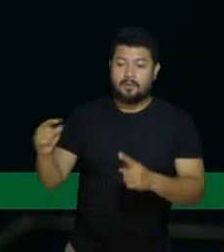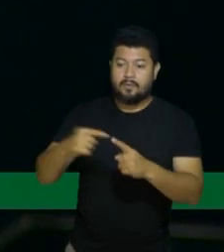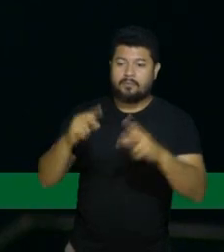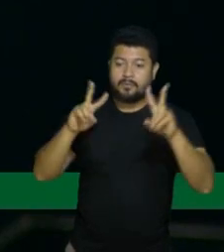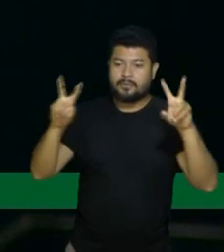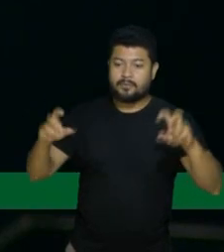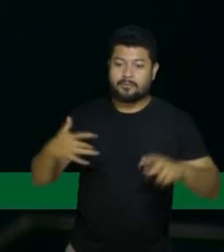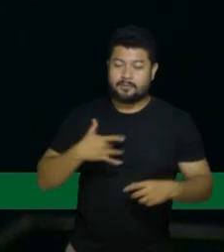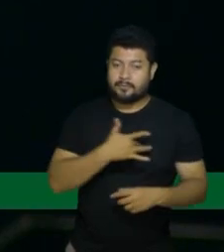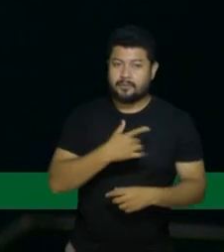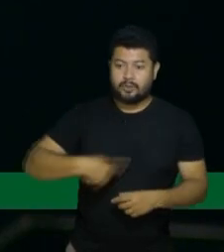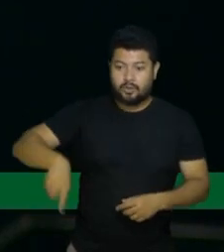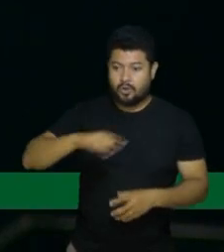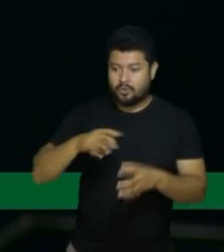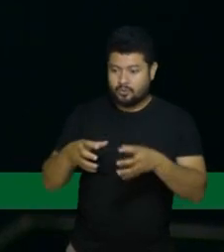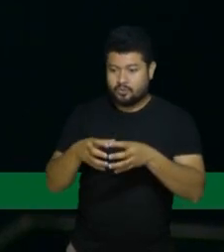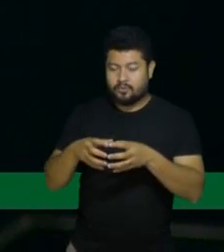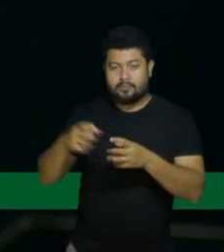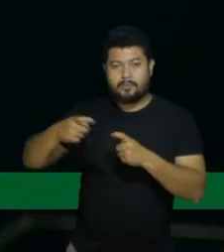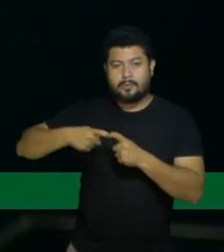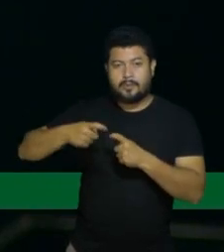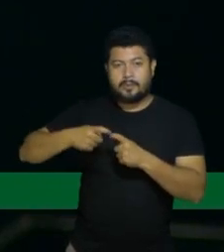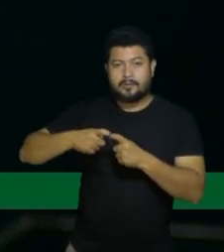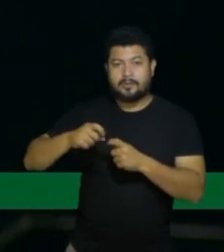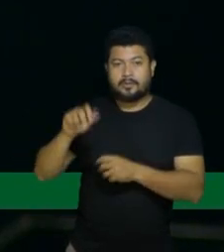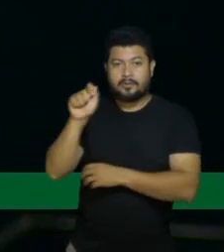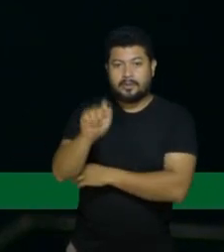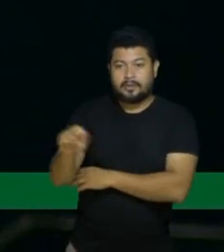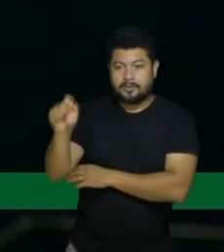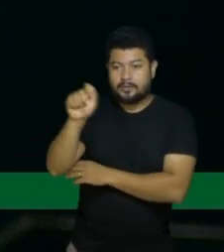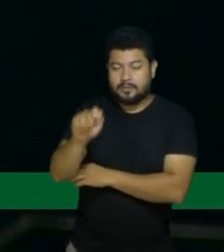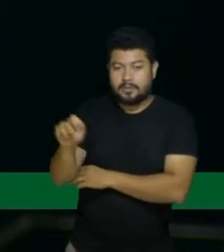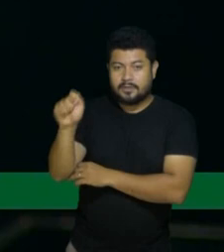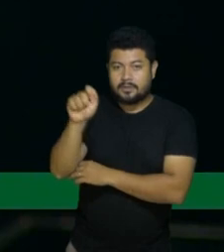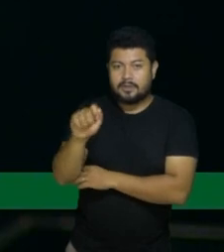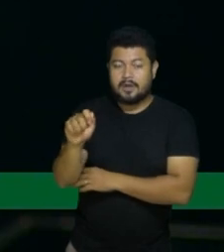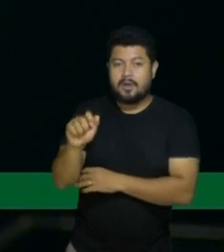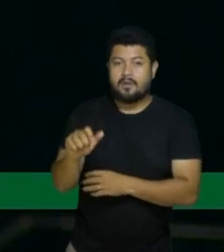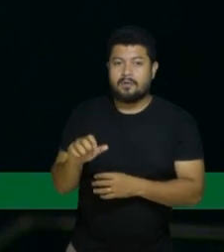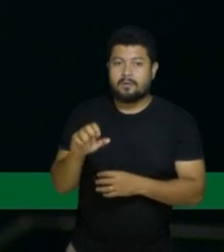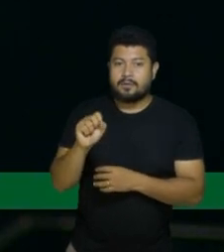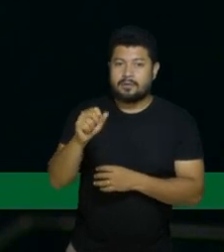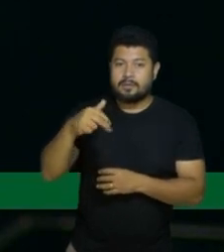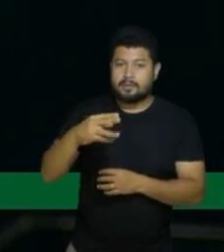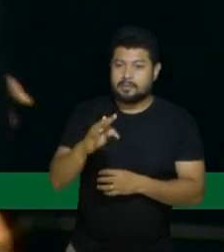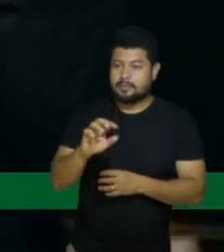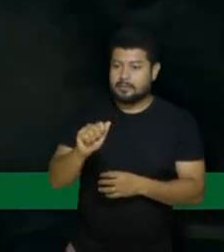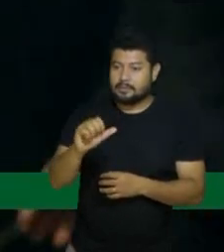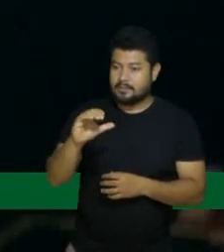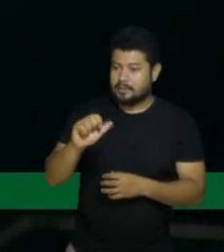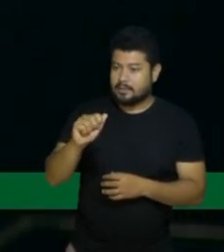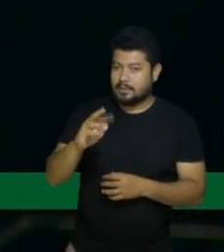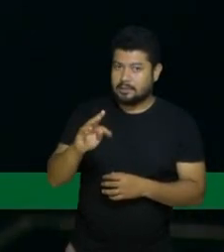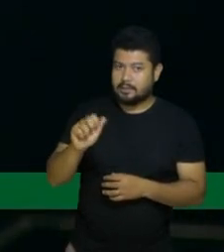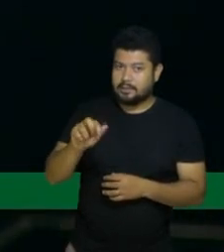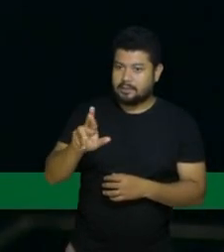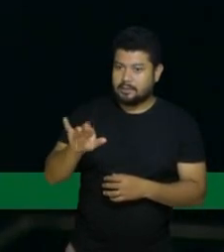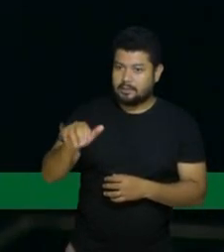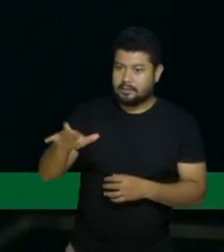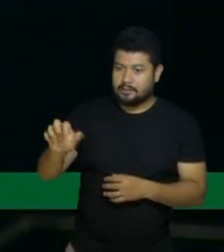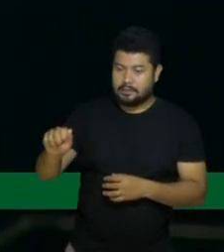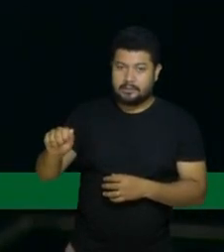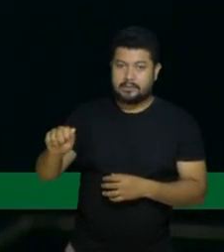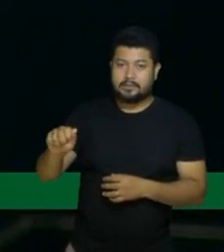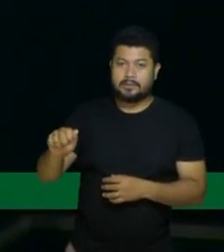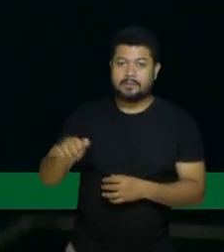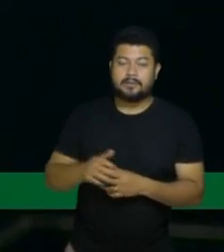do corpo Clínico da associação Congregação de Santa Catarina Santa Isabel